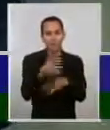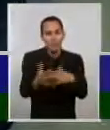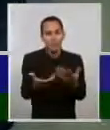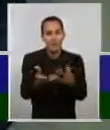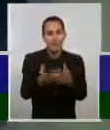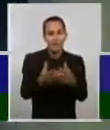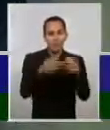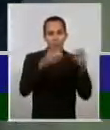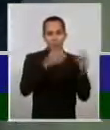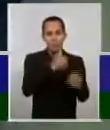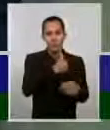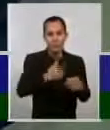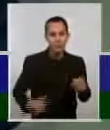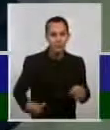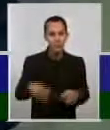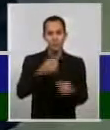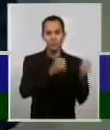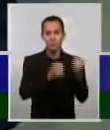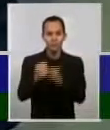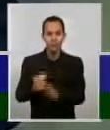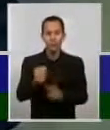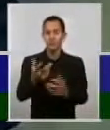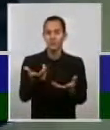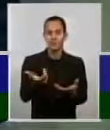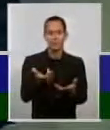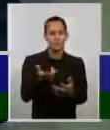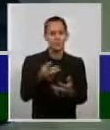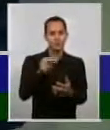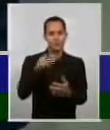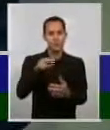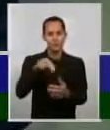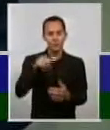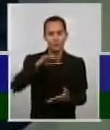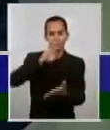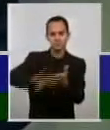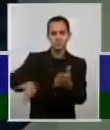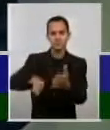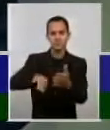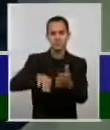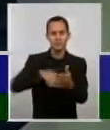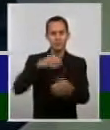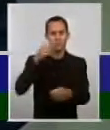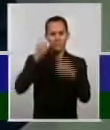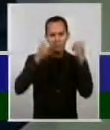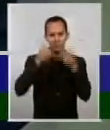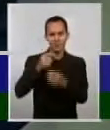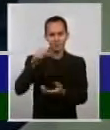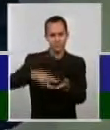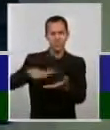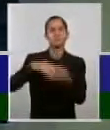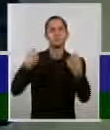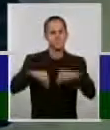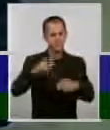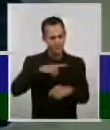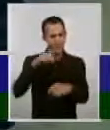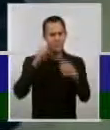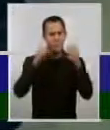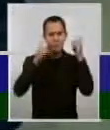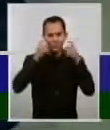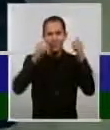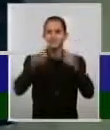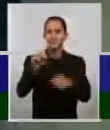o poder público jamais ele tem de deixar de lado as preocupações ambientais e com esse